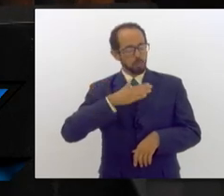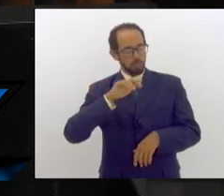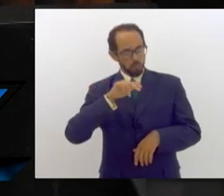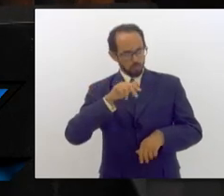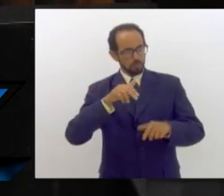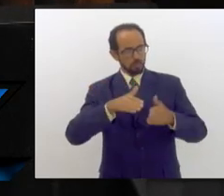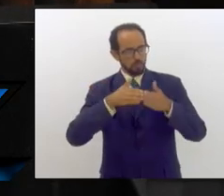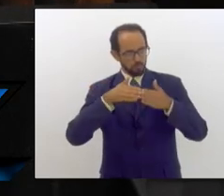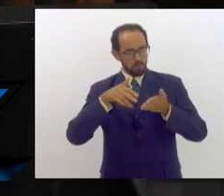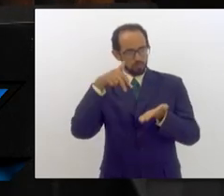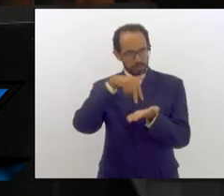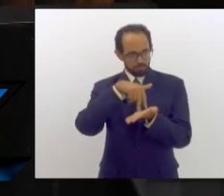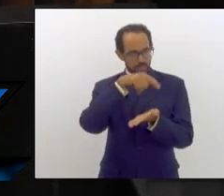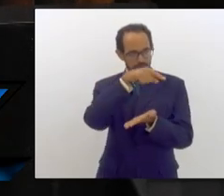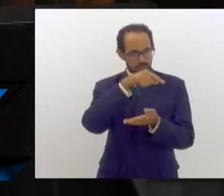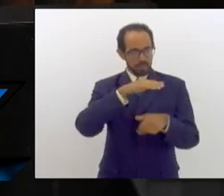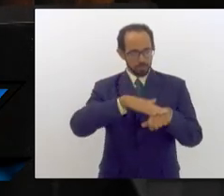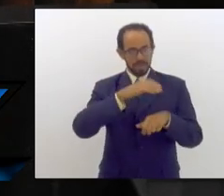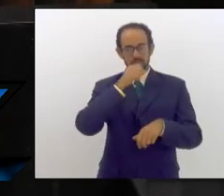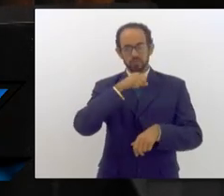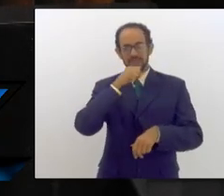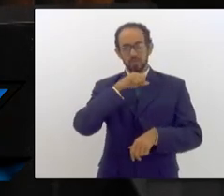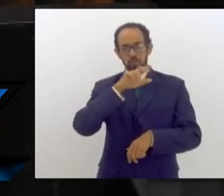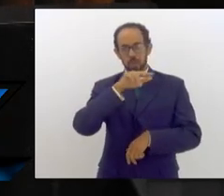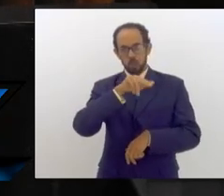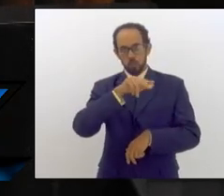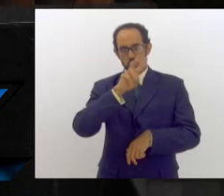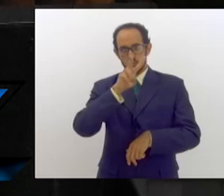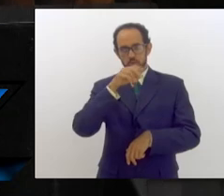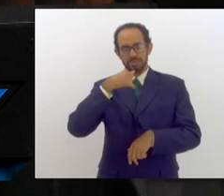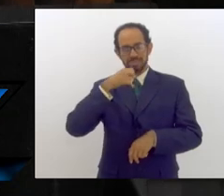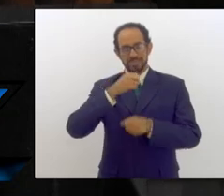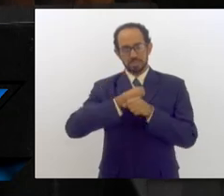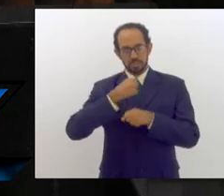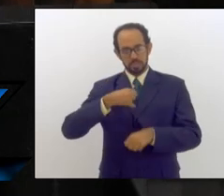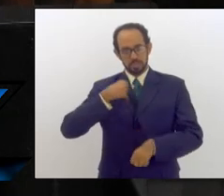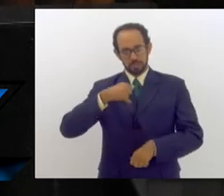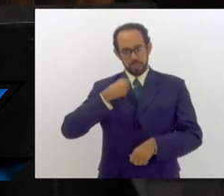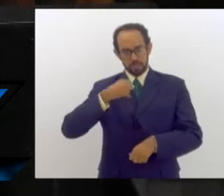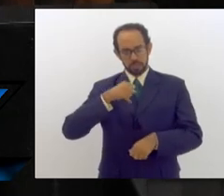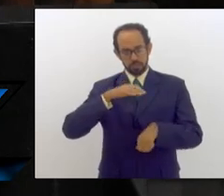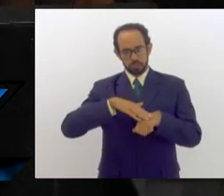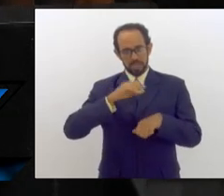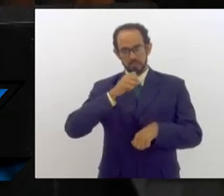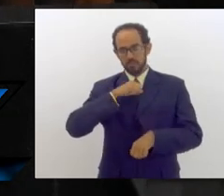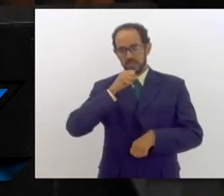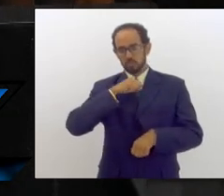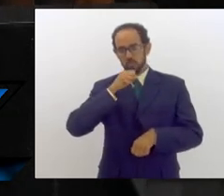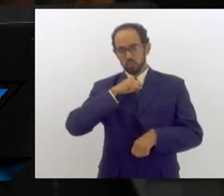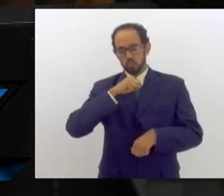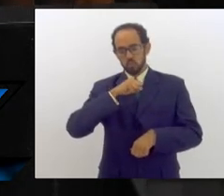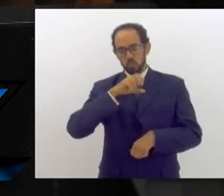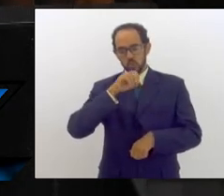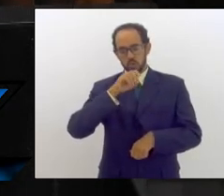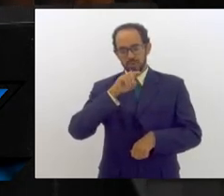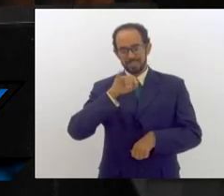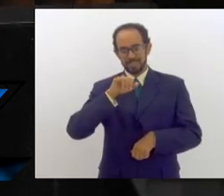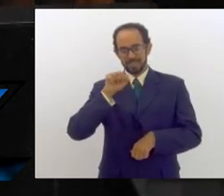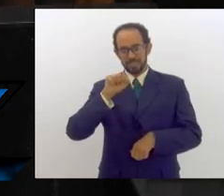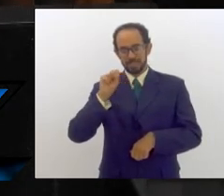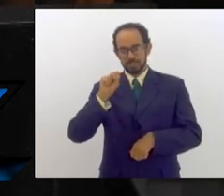meu irmão mais velho dois anos mais velho do que eu Ozeias de Paula é um nome